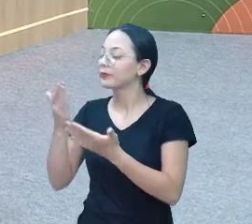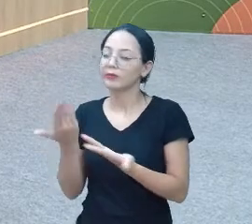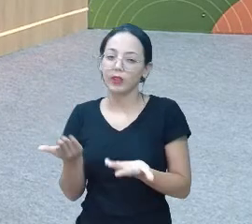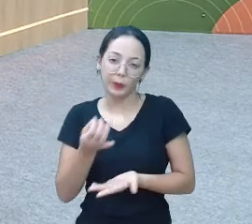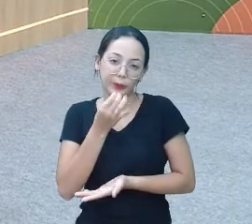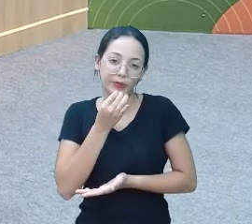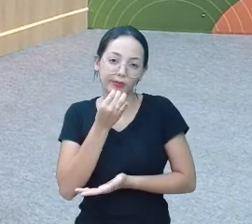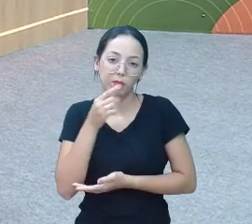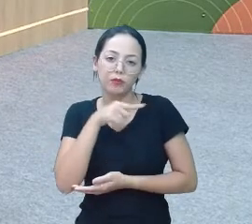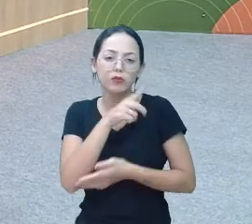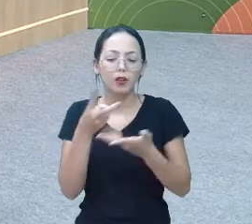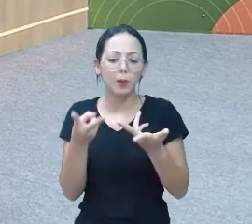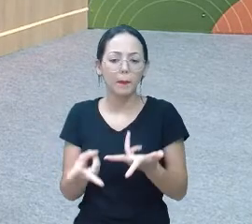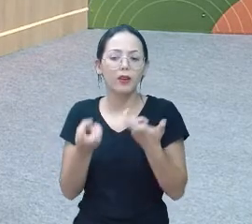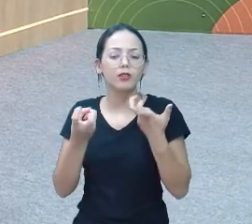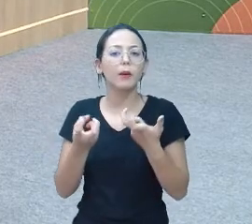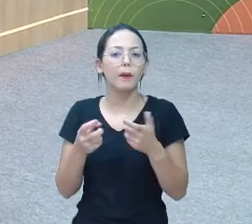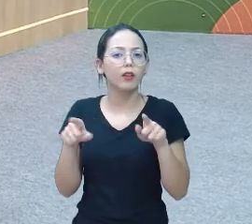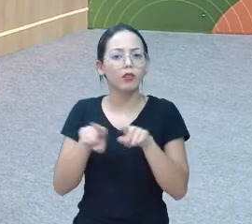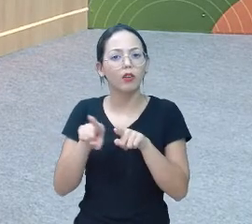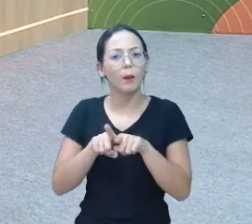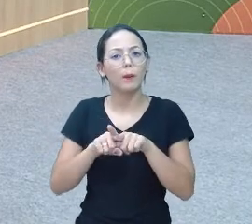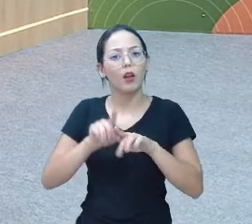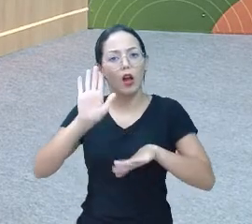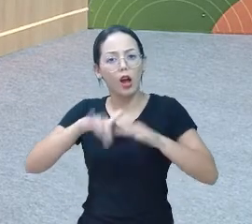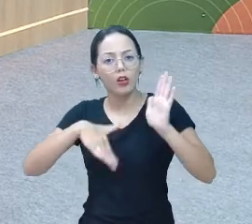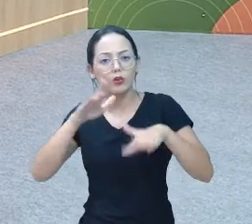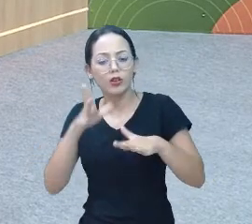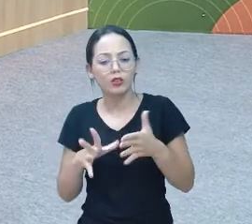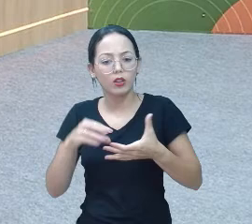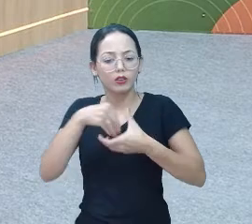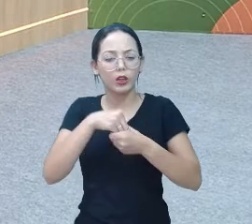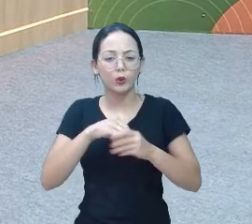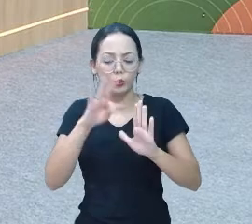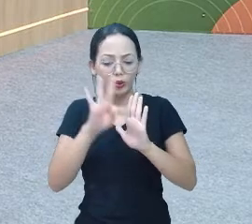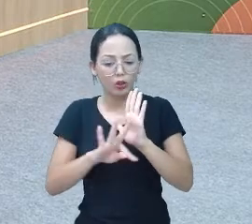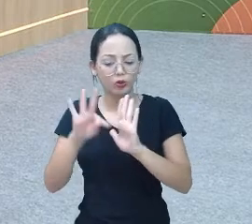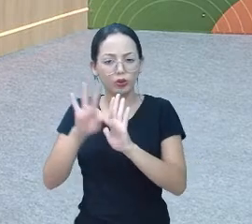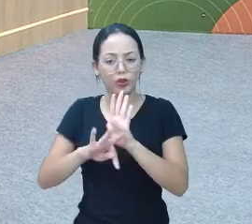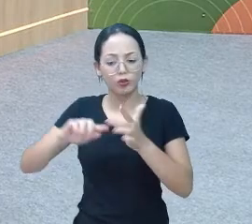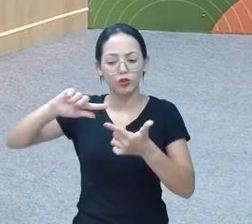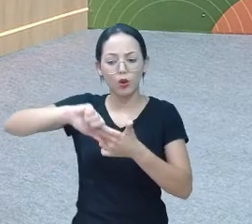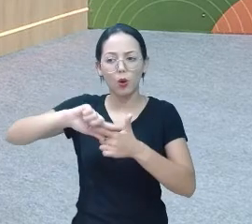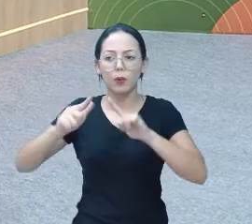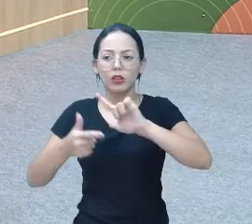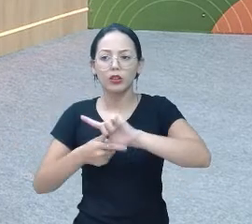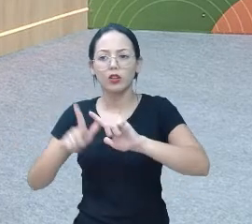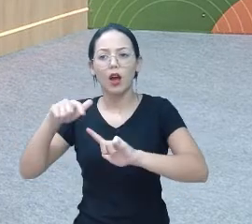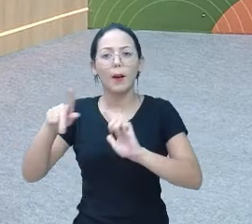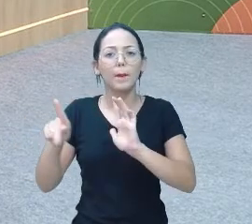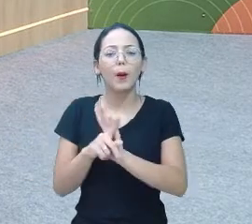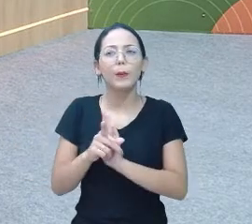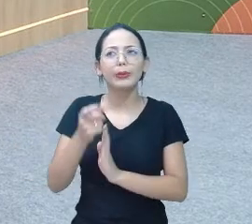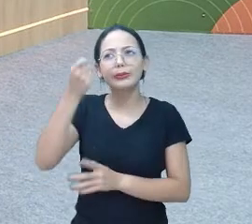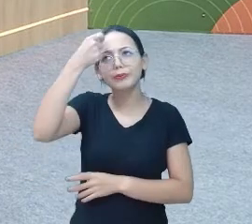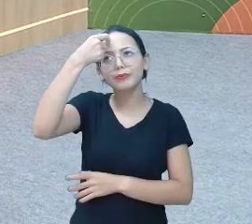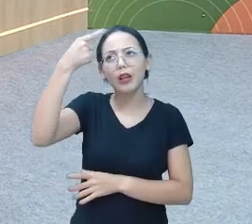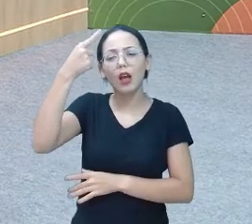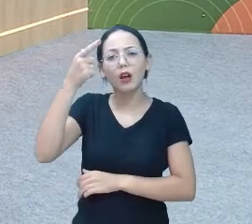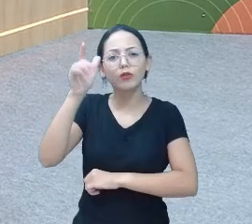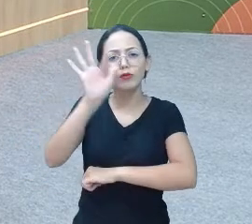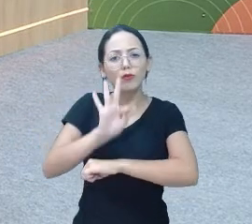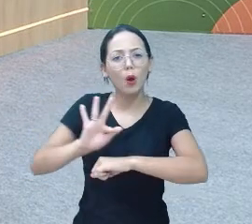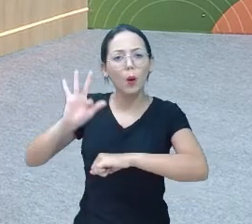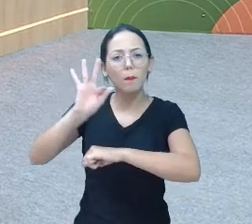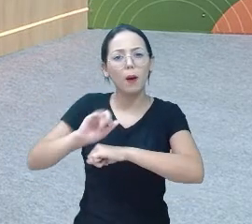Então, você vai perceber muitas vezes no texto de geometria que a ideia formal, ou seja, é uma ideia como